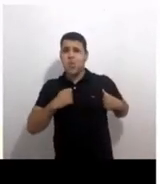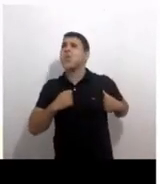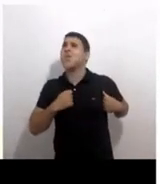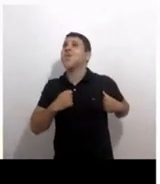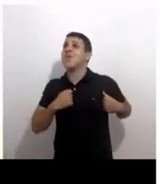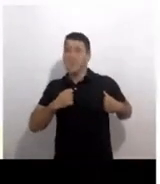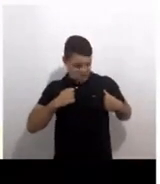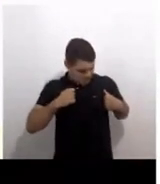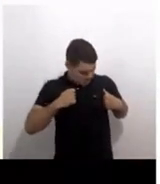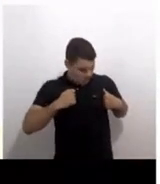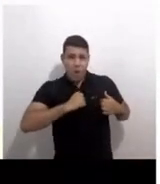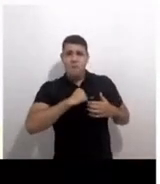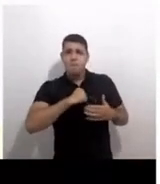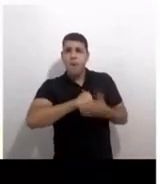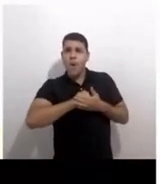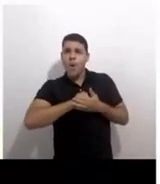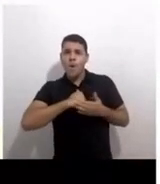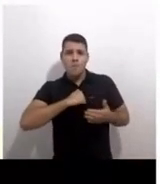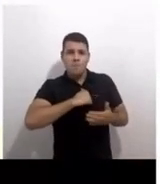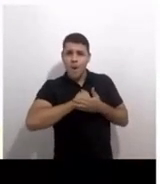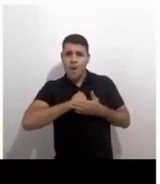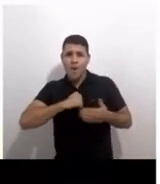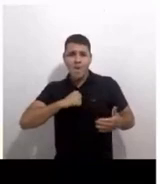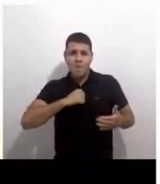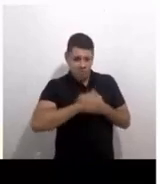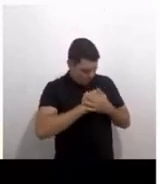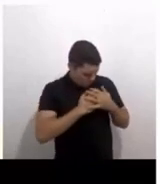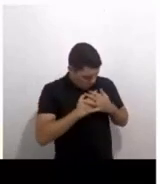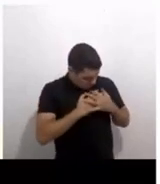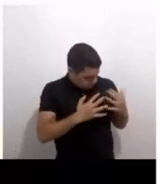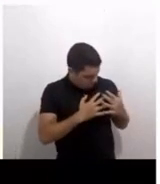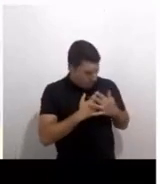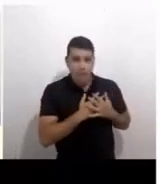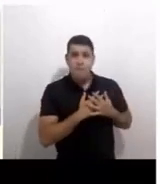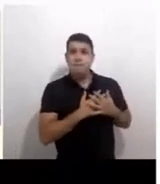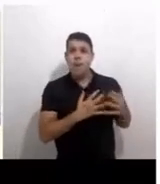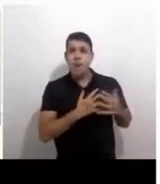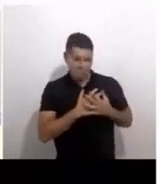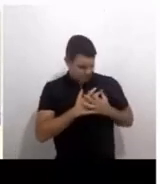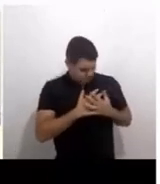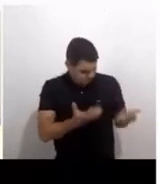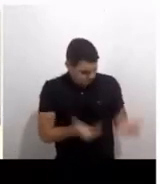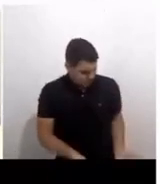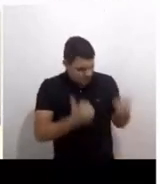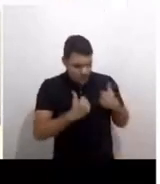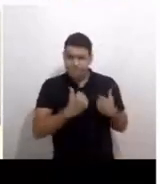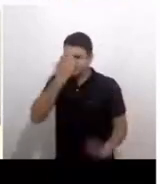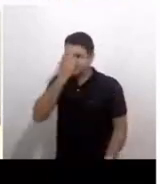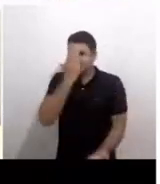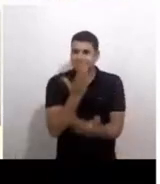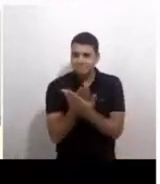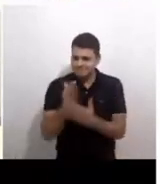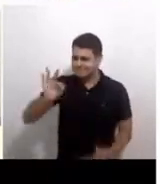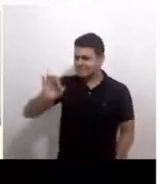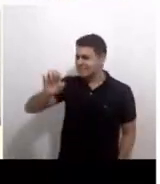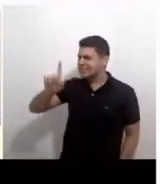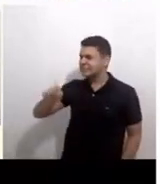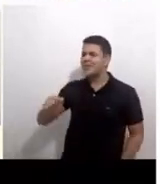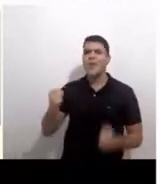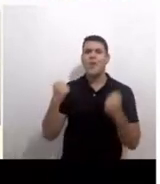refri lugar noutro seu coração e até já